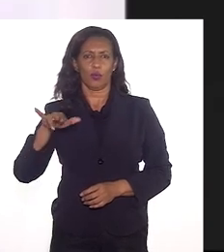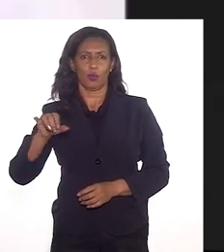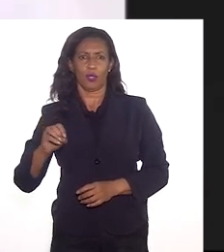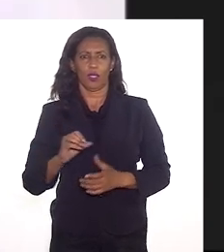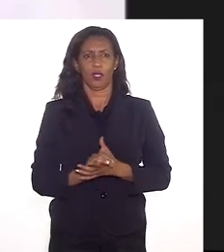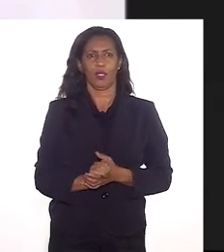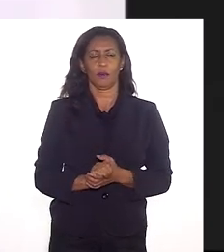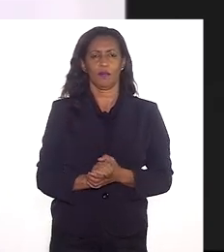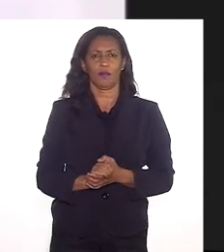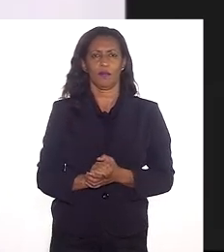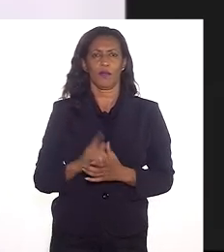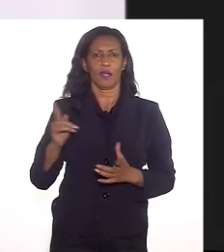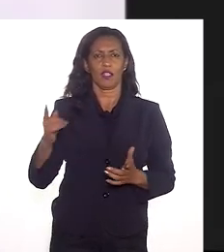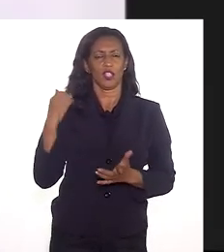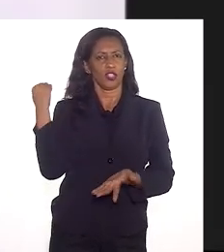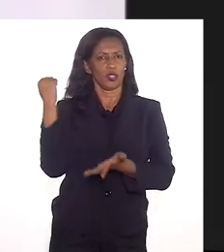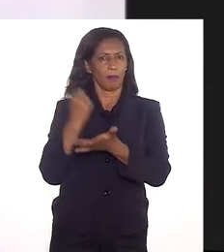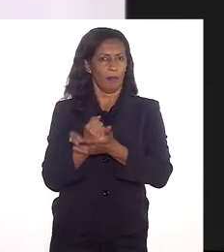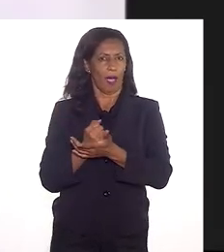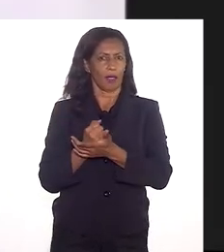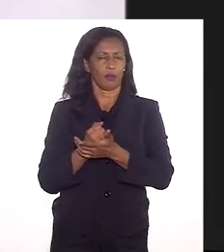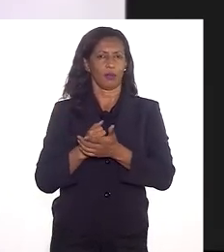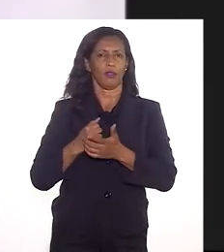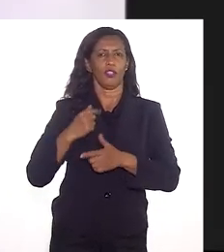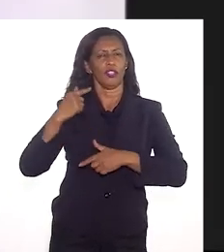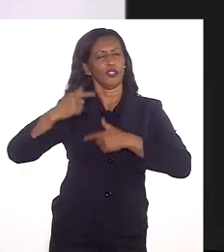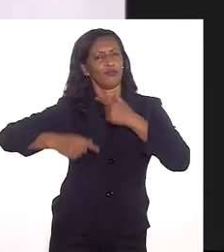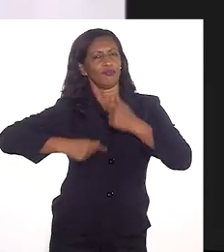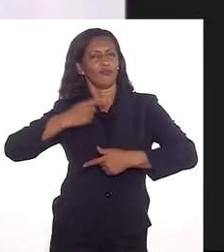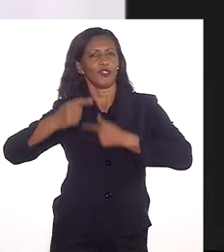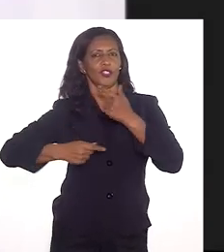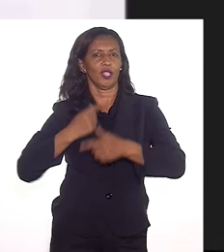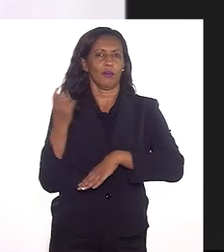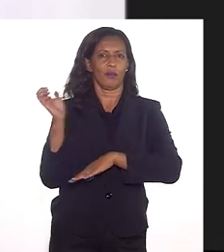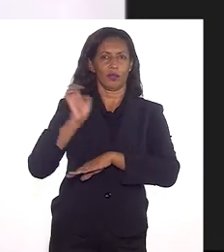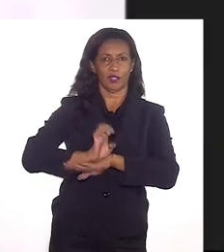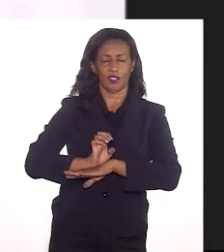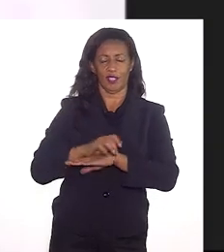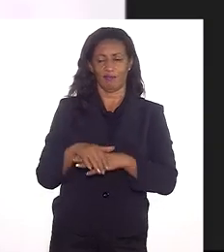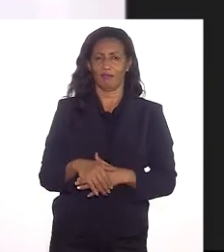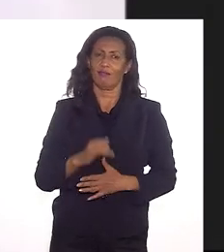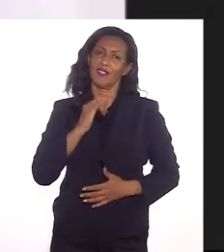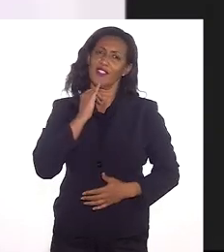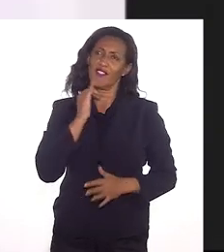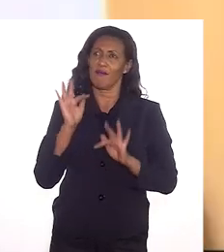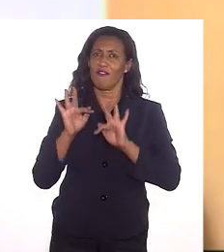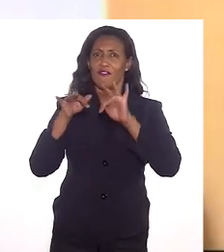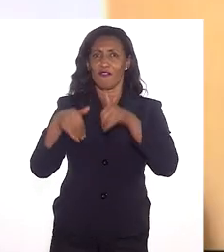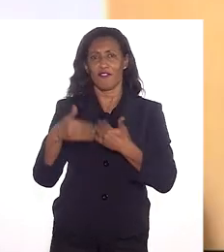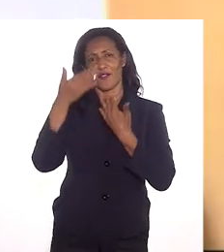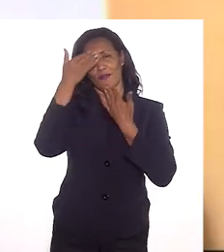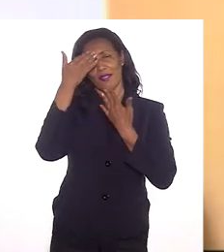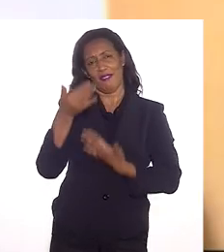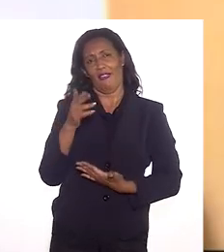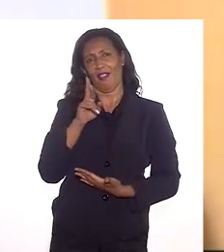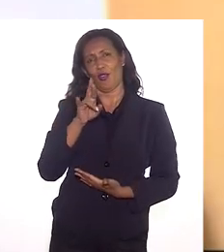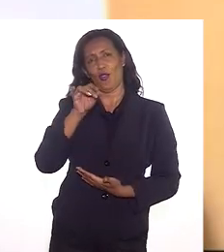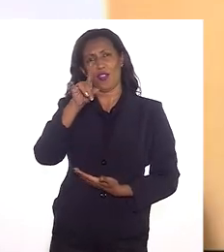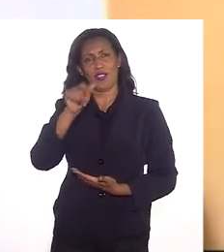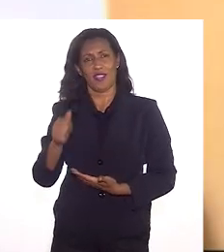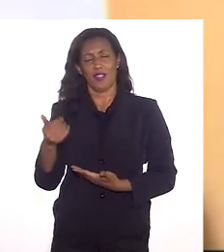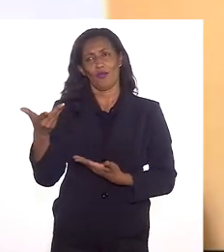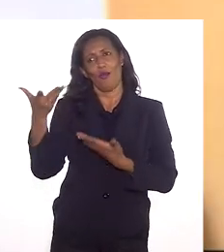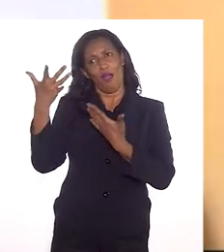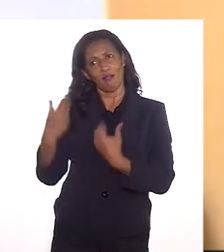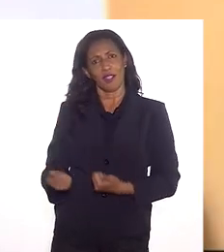www.invest.rio e fala com a gente, que a gente está aqui para gerar impacto econômico para a nossa cidade, para o nosso estado. Bem, infelizmente o programa chegou ao fim.